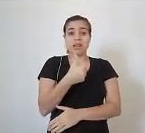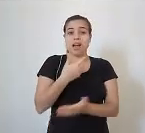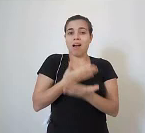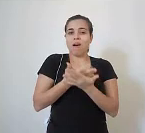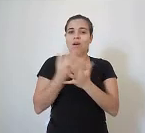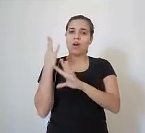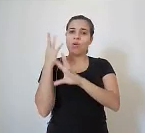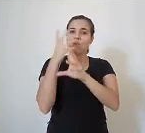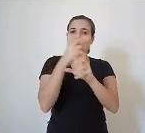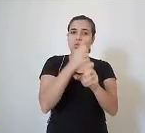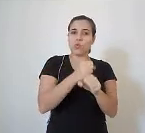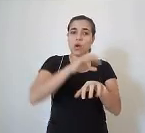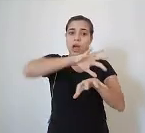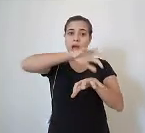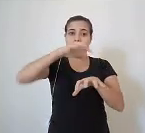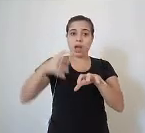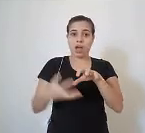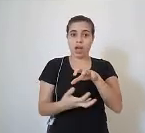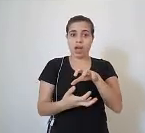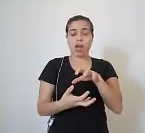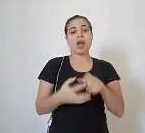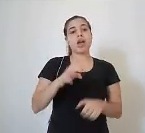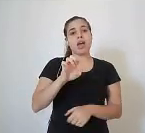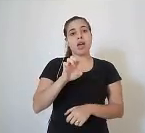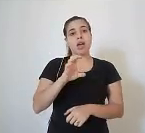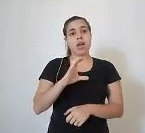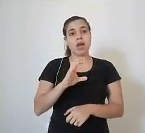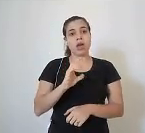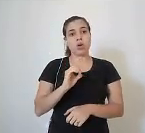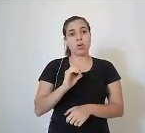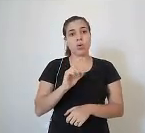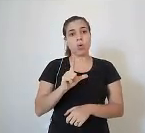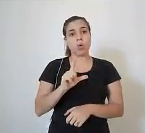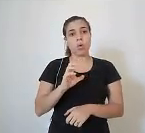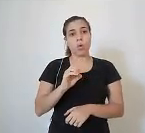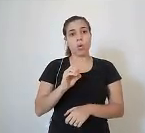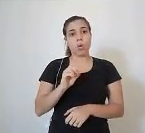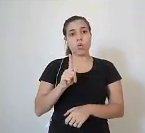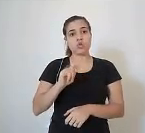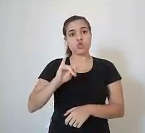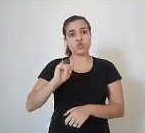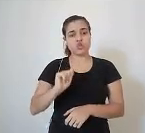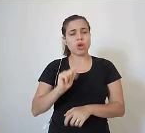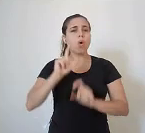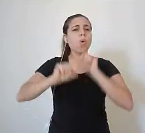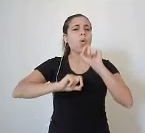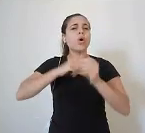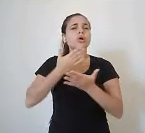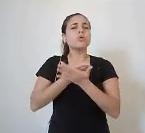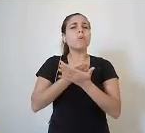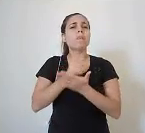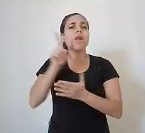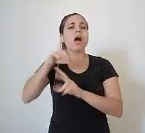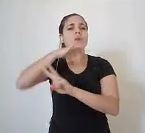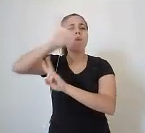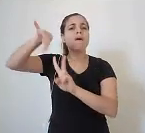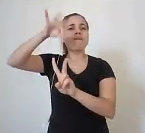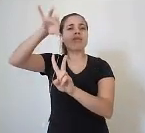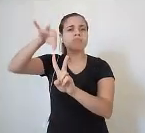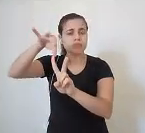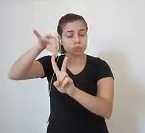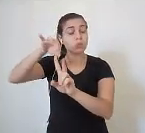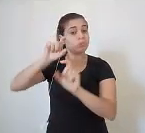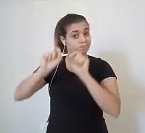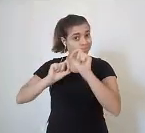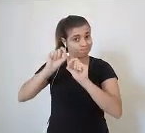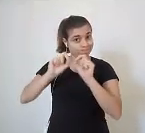aula de revisão de ecologia, né, sobre os conteúdos que foram abordados durante o período presencial lá no IFES Campus